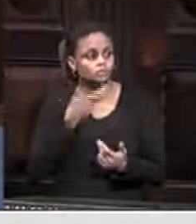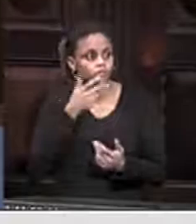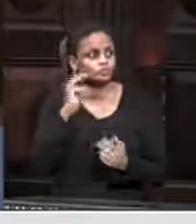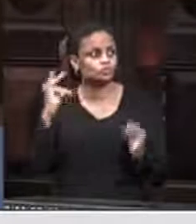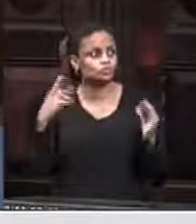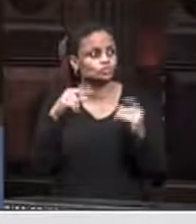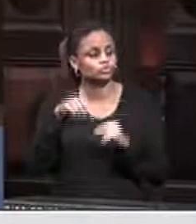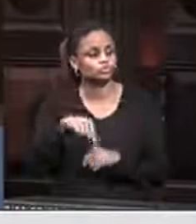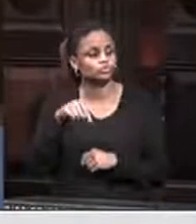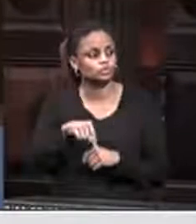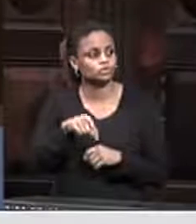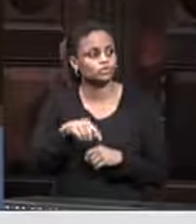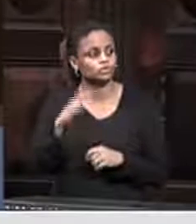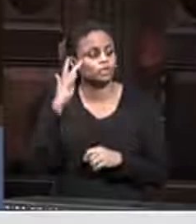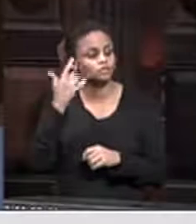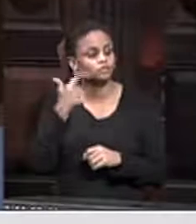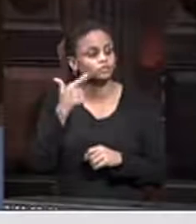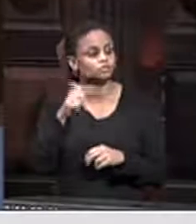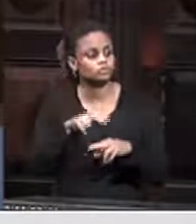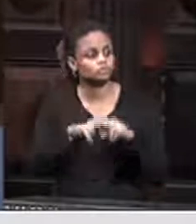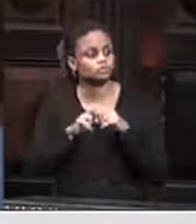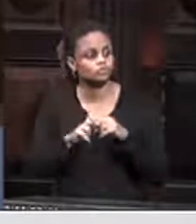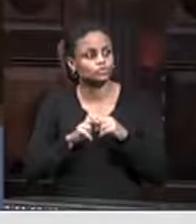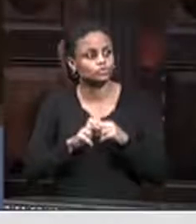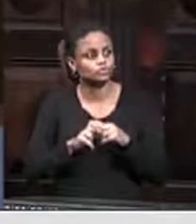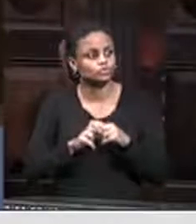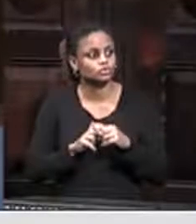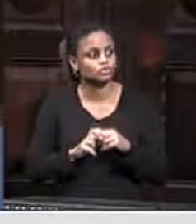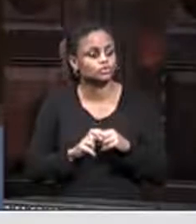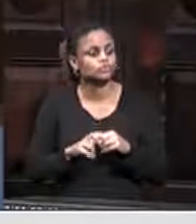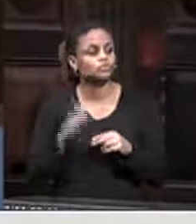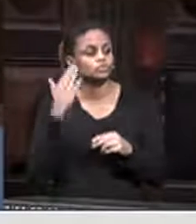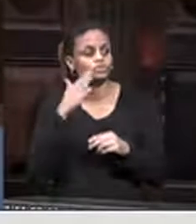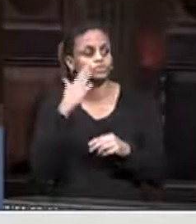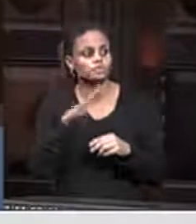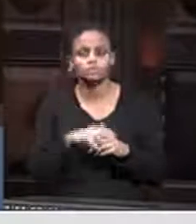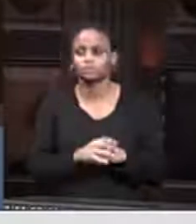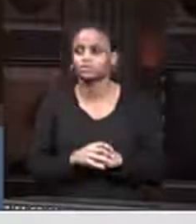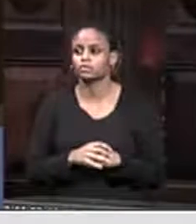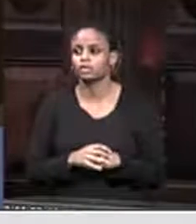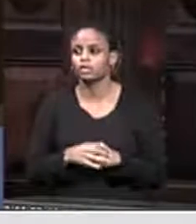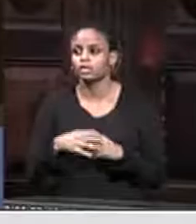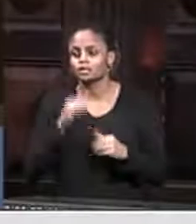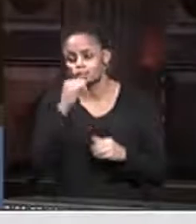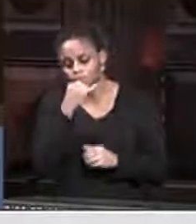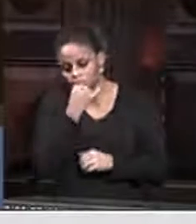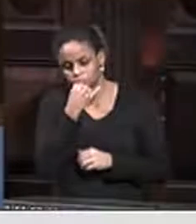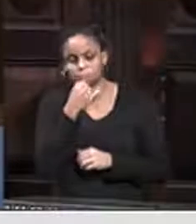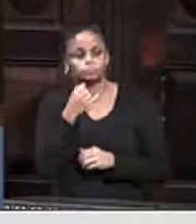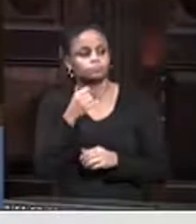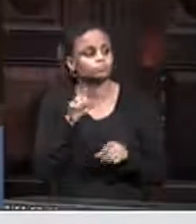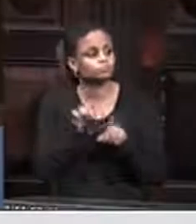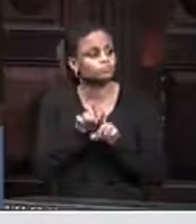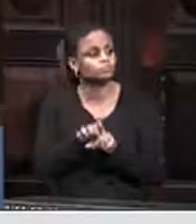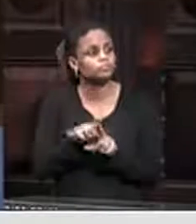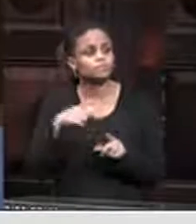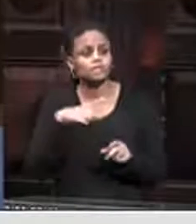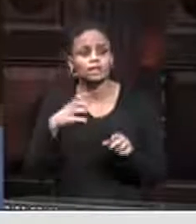que eu acho que não há nenhum motivo para, entendo a frustração de a intenção de termos